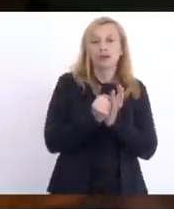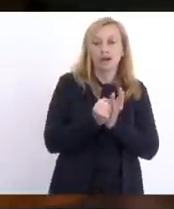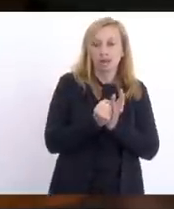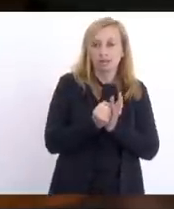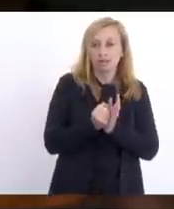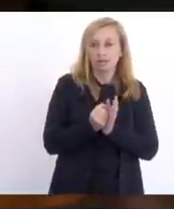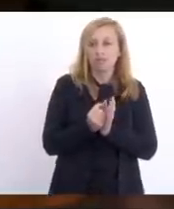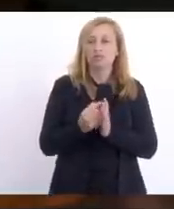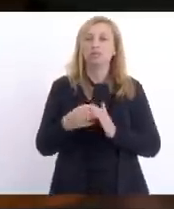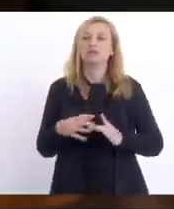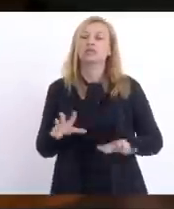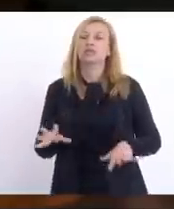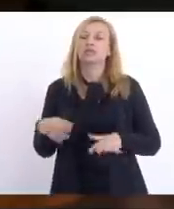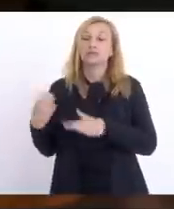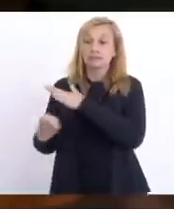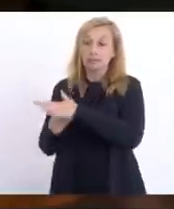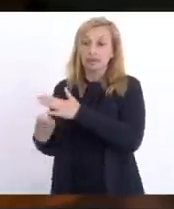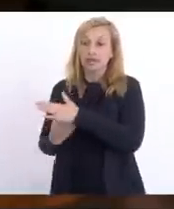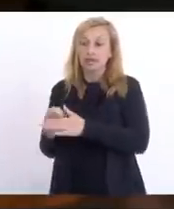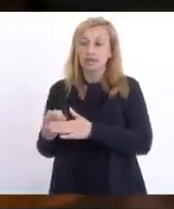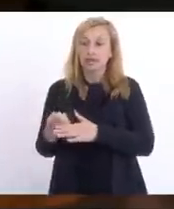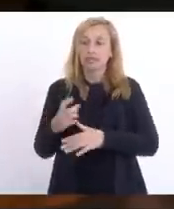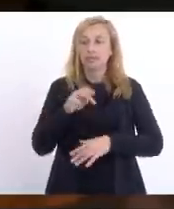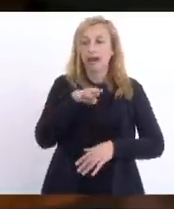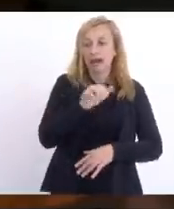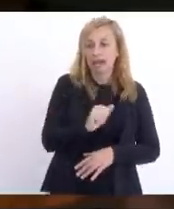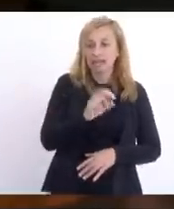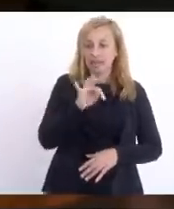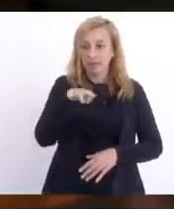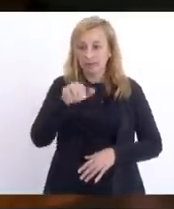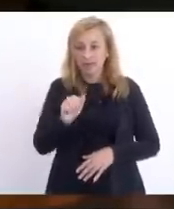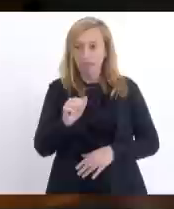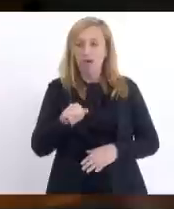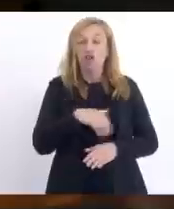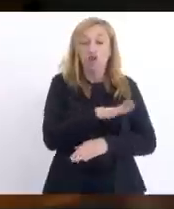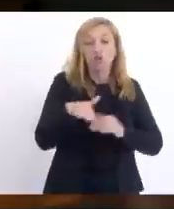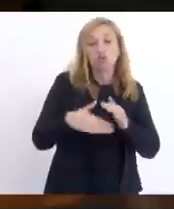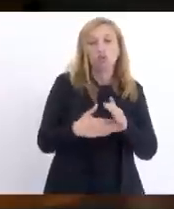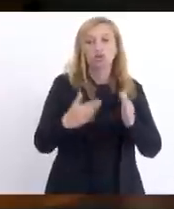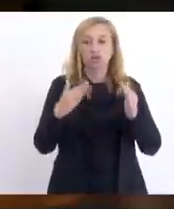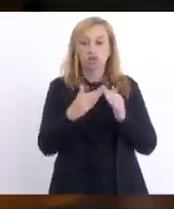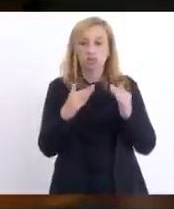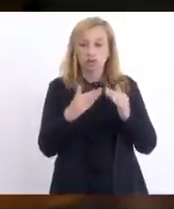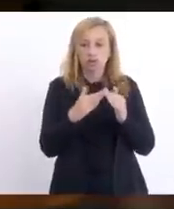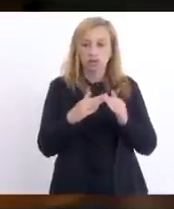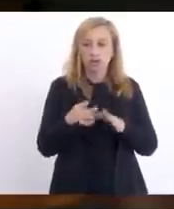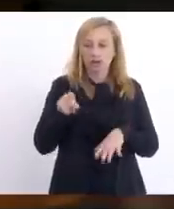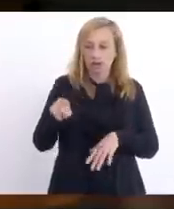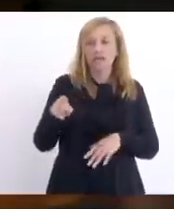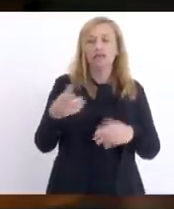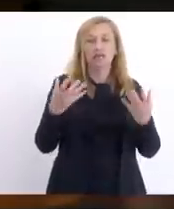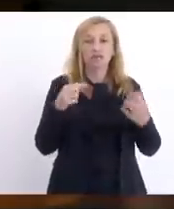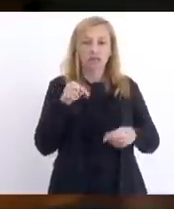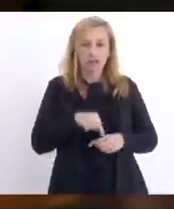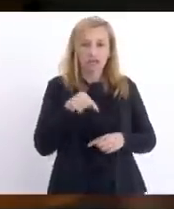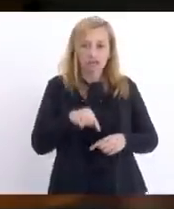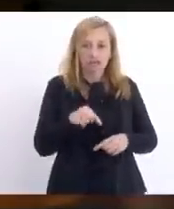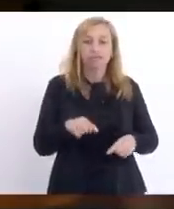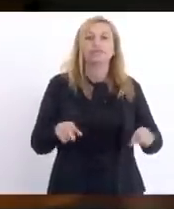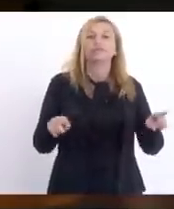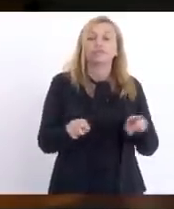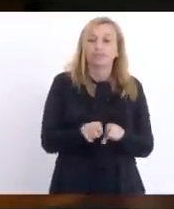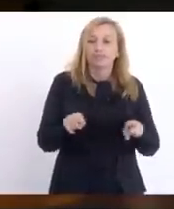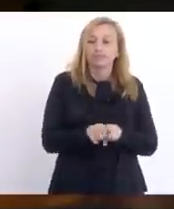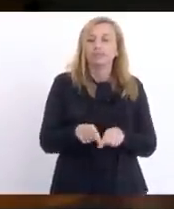na Baía de Sepetiba, todos os moradores que ali estão, e essa casa discutiu incansavelmente sobre